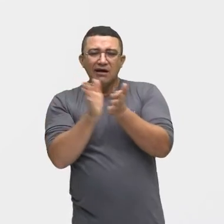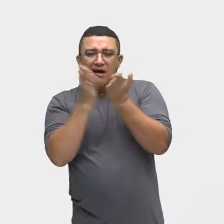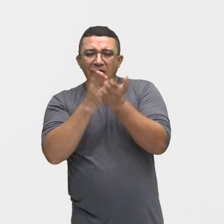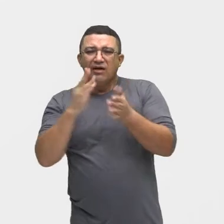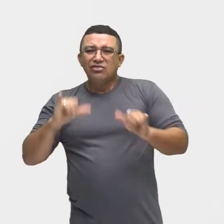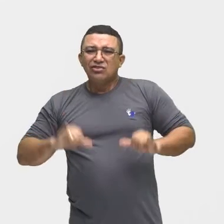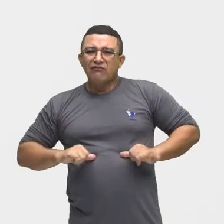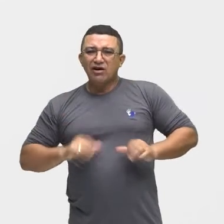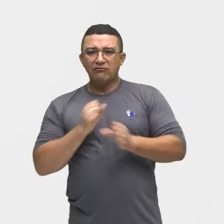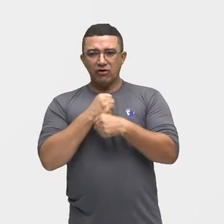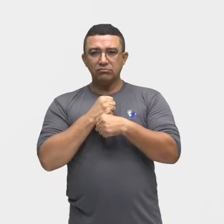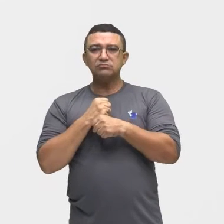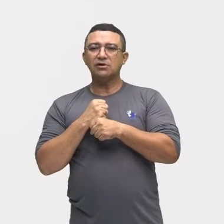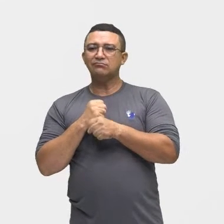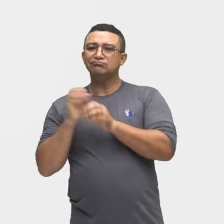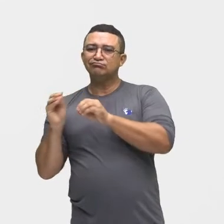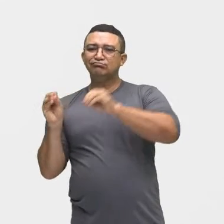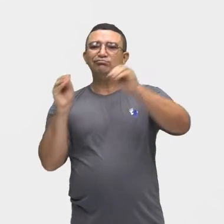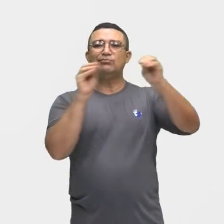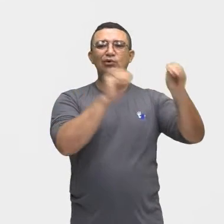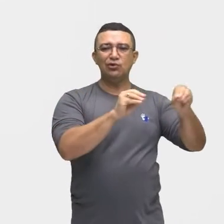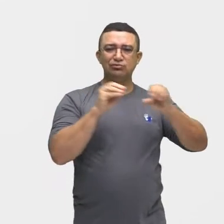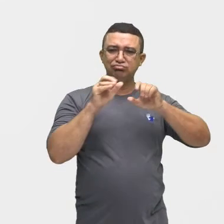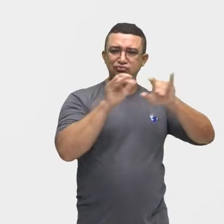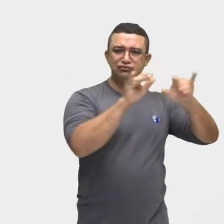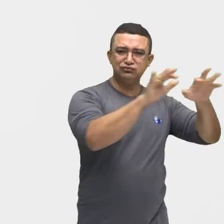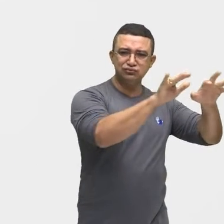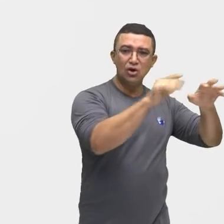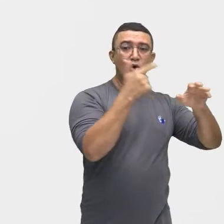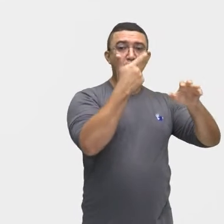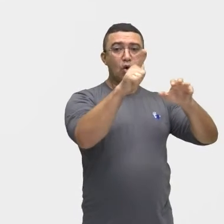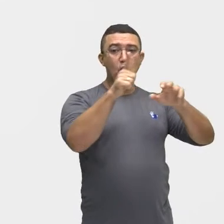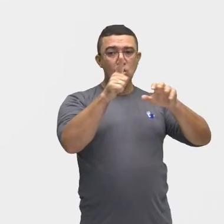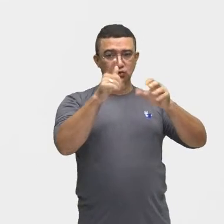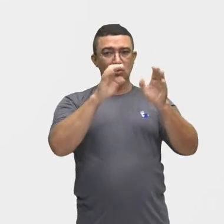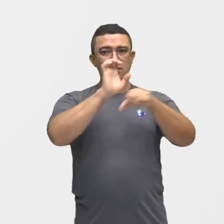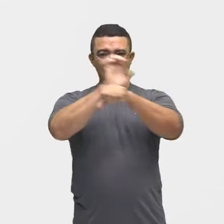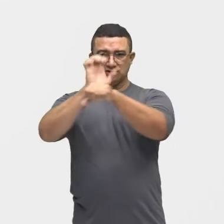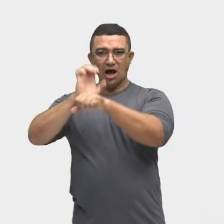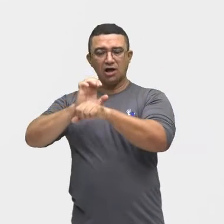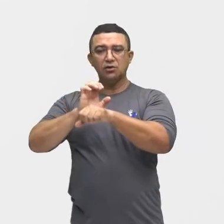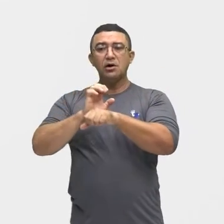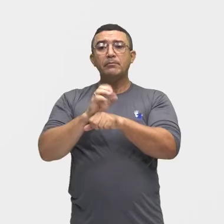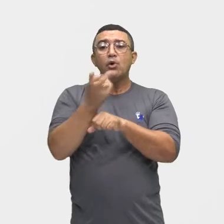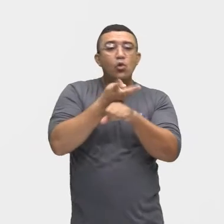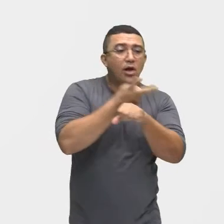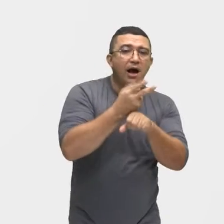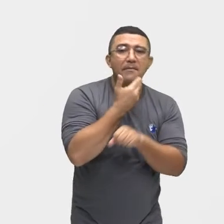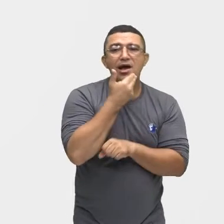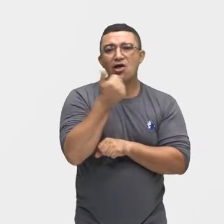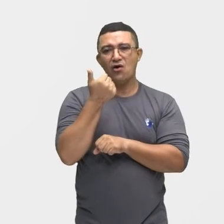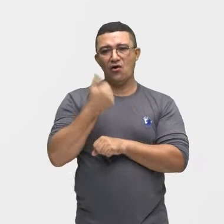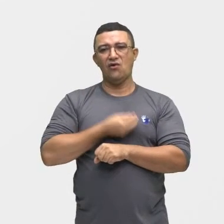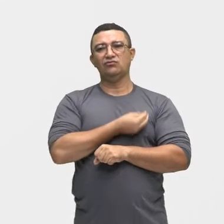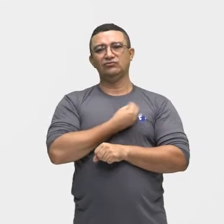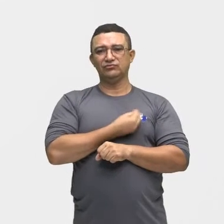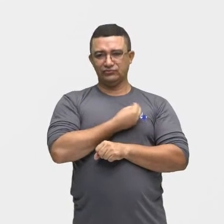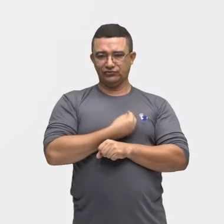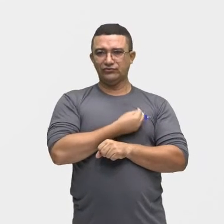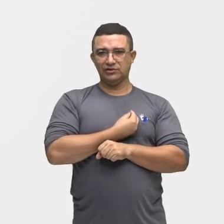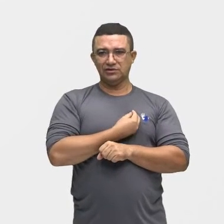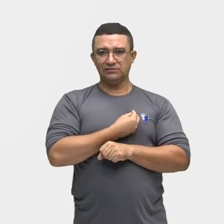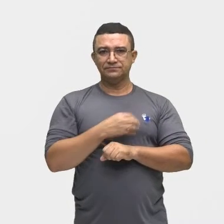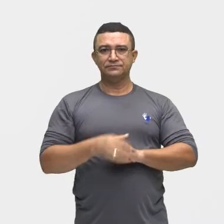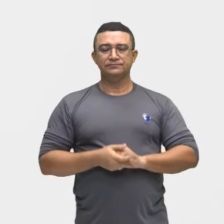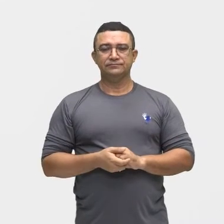pessoas saindo aí do seu local em busca de melhorias de vida, né? Então, ocorrendo aí o êxodo